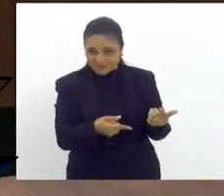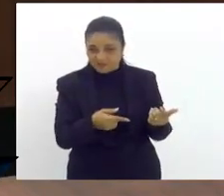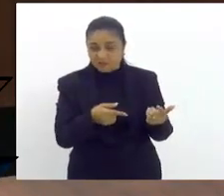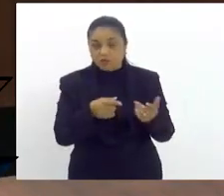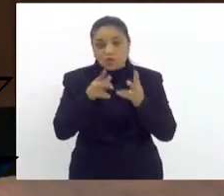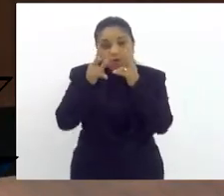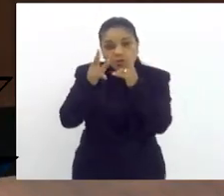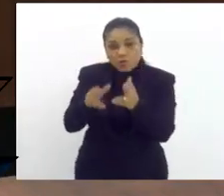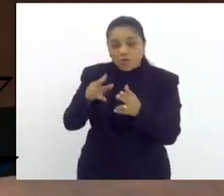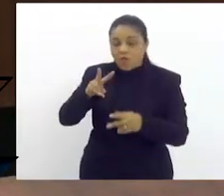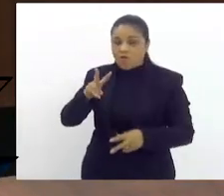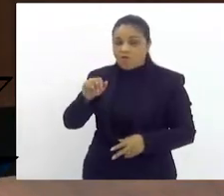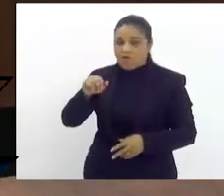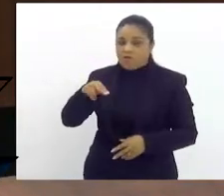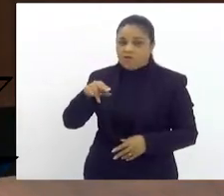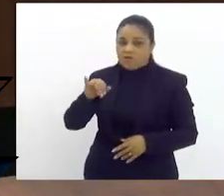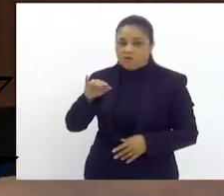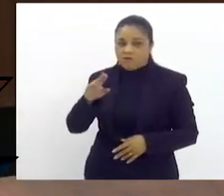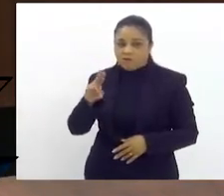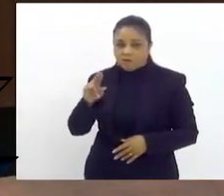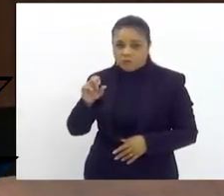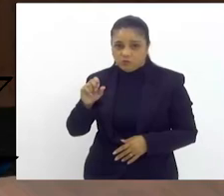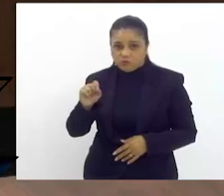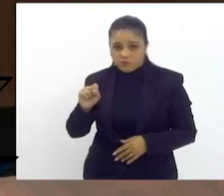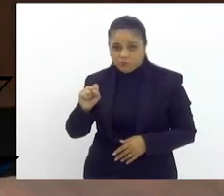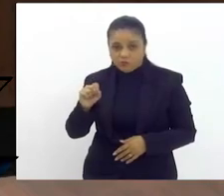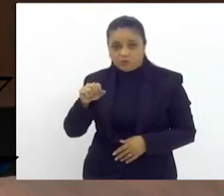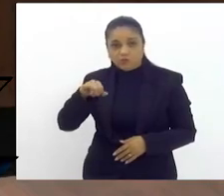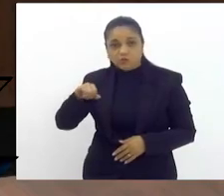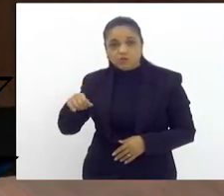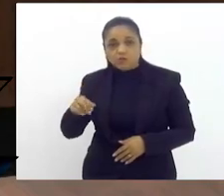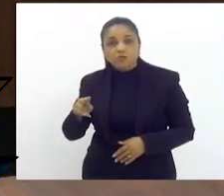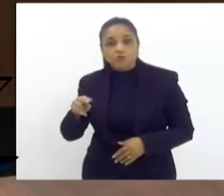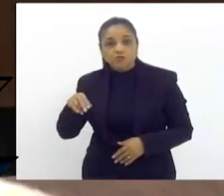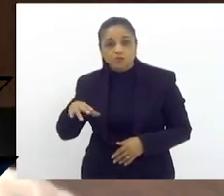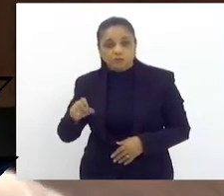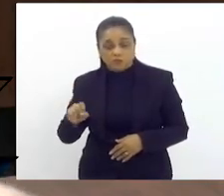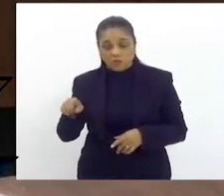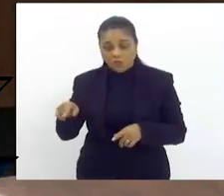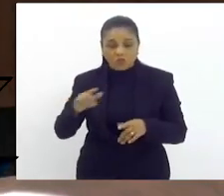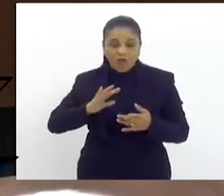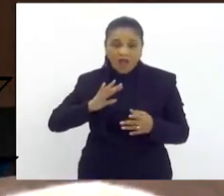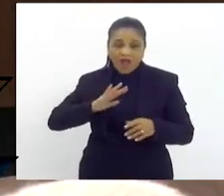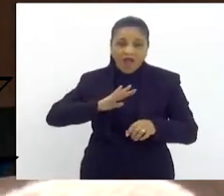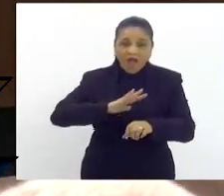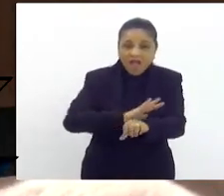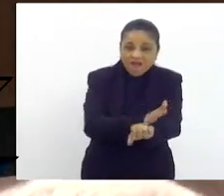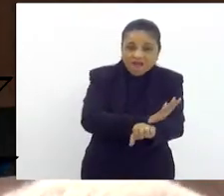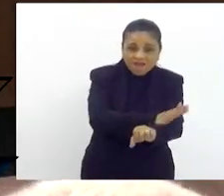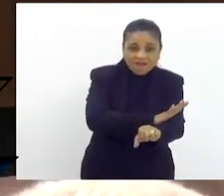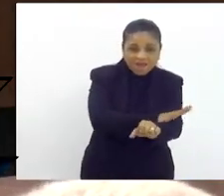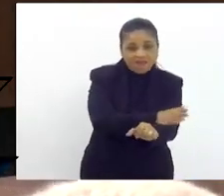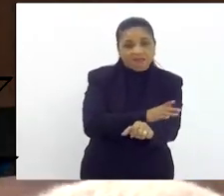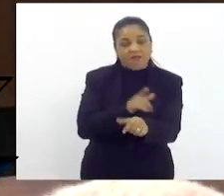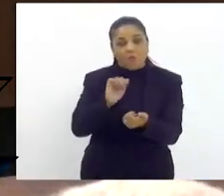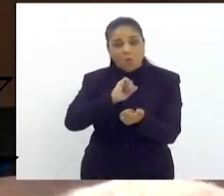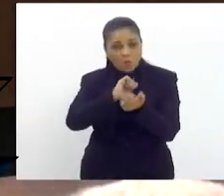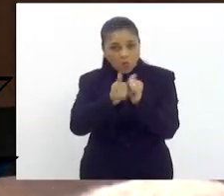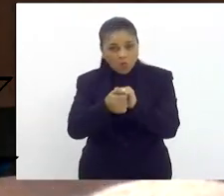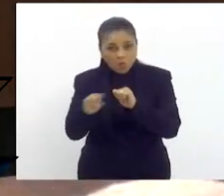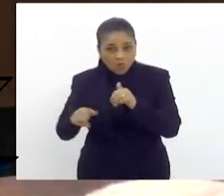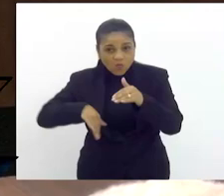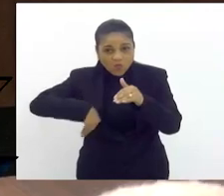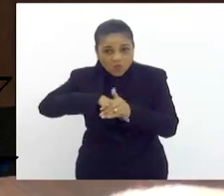o Vinícius Júnior então quando atacam um atleta Vinícius Júnior estão atacando